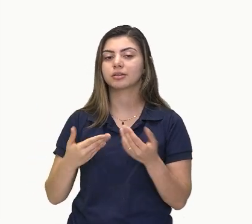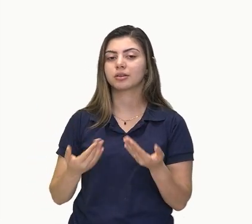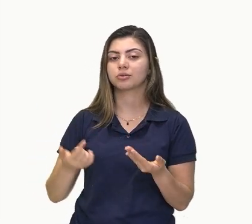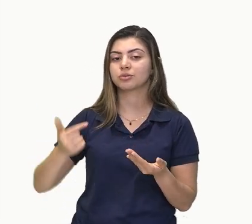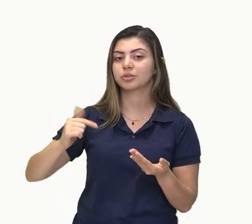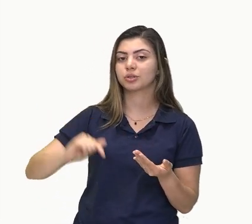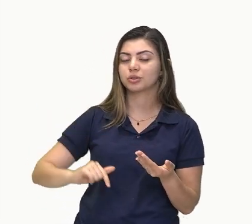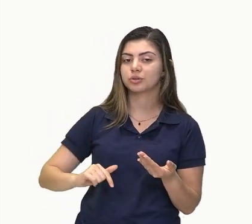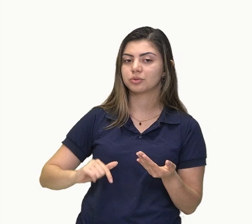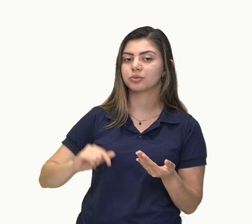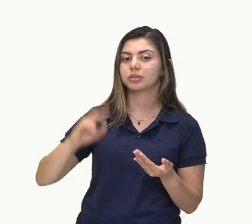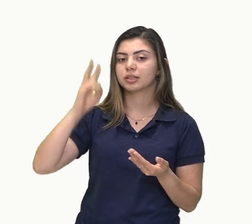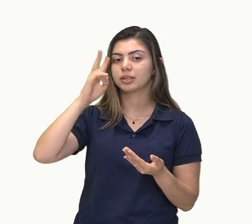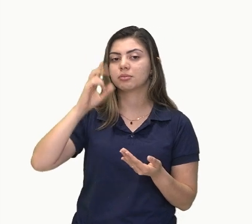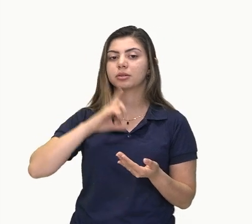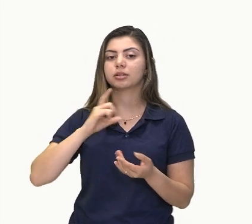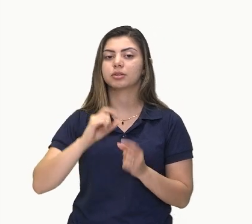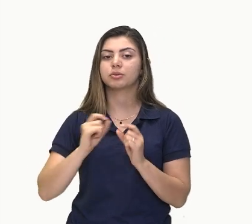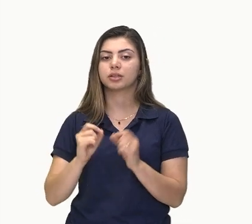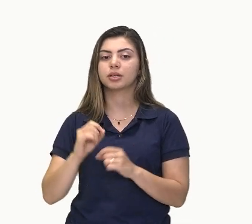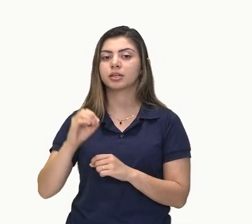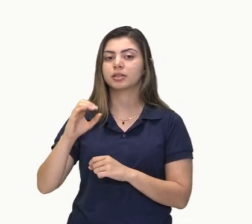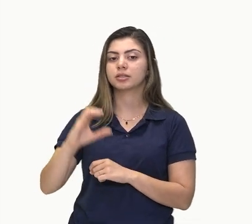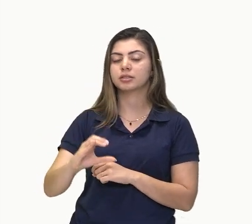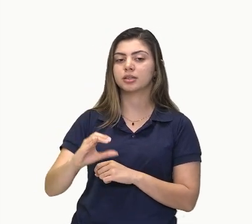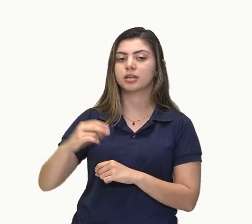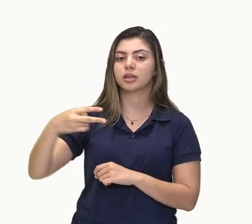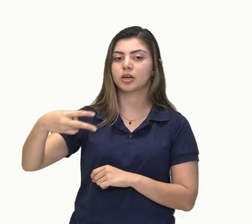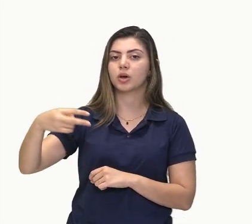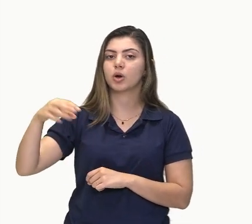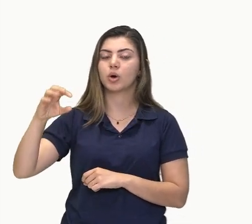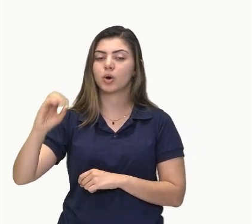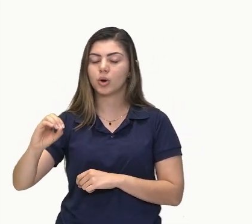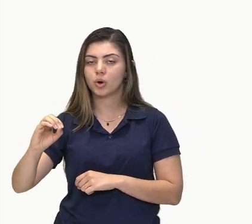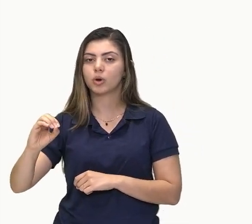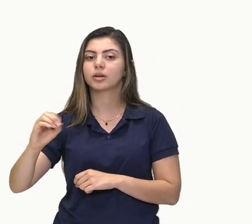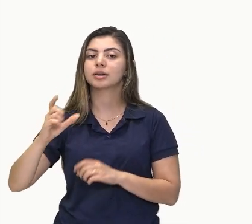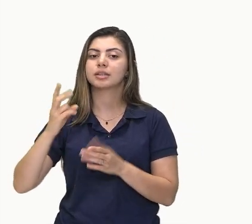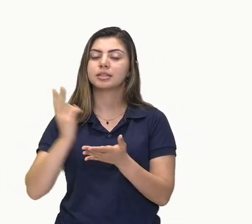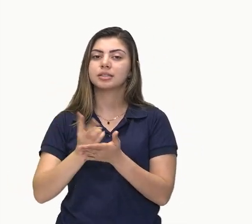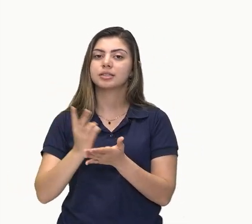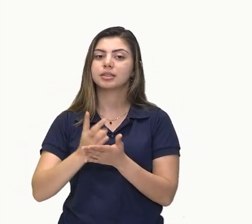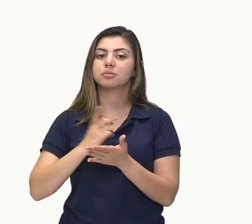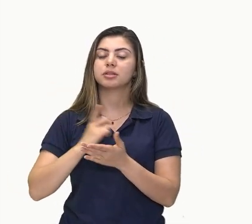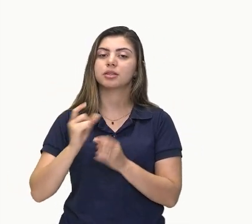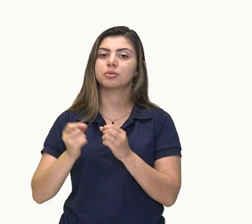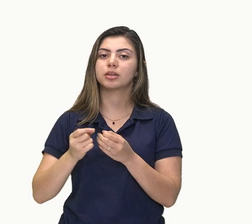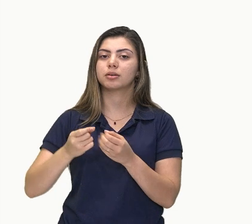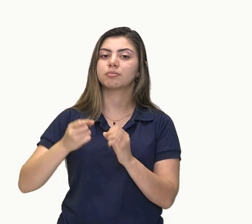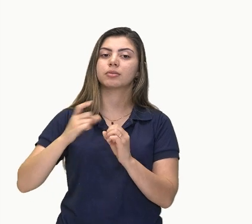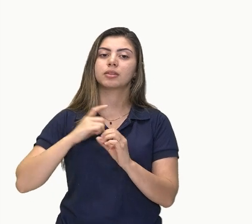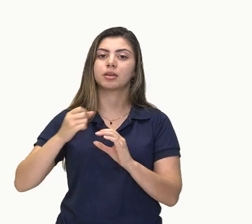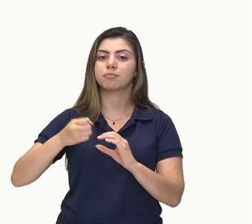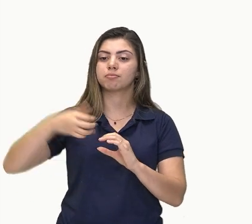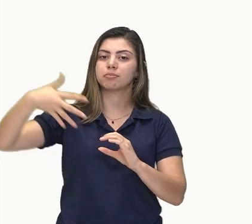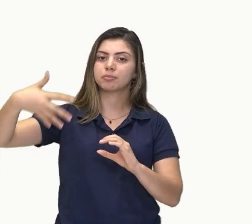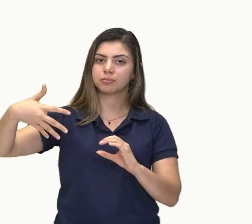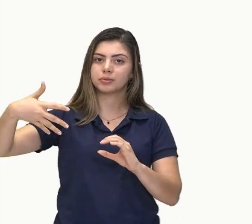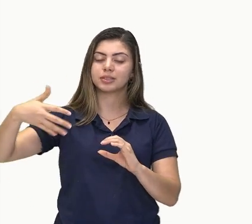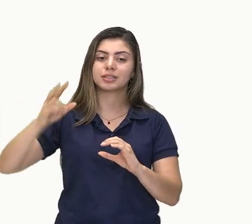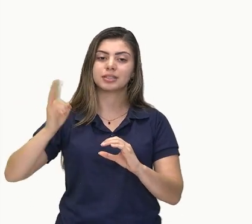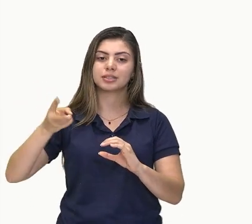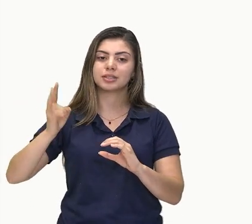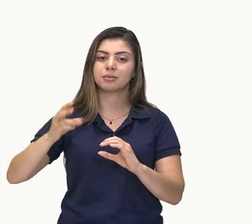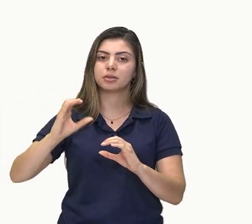tenho C-O na ponta. C-O na ponta ligado a hidrogênio e aldeído. Então, o que vai acontecer?